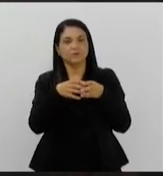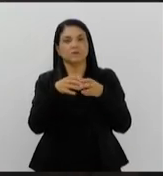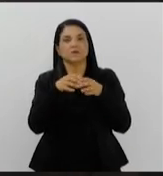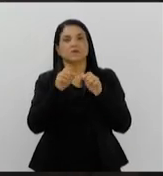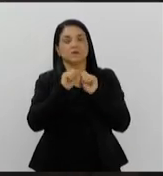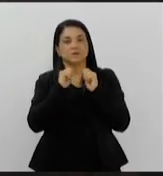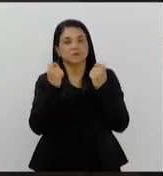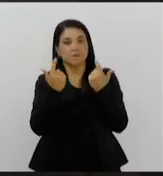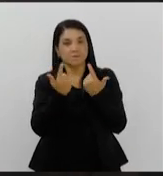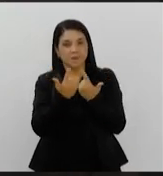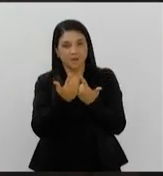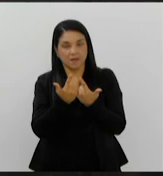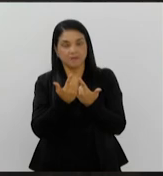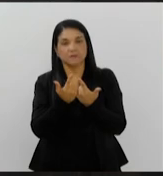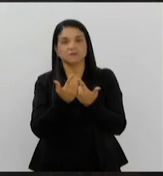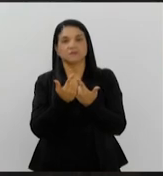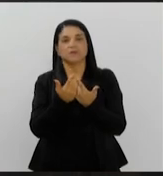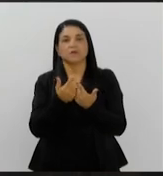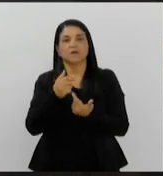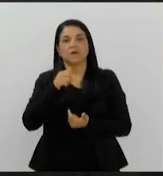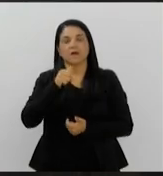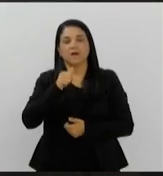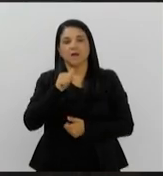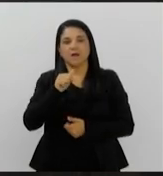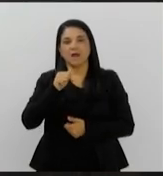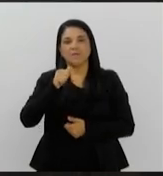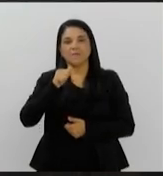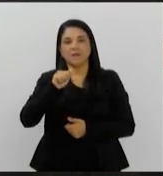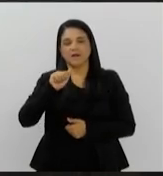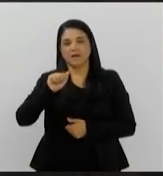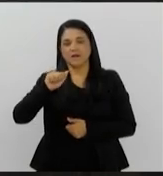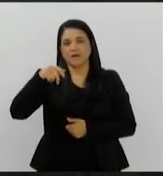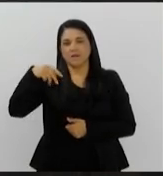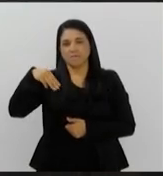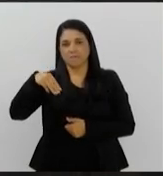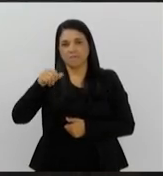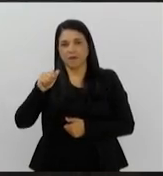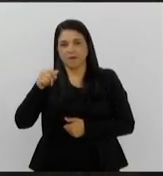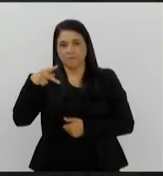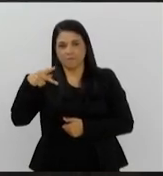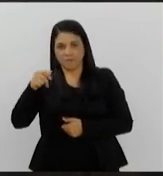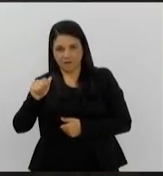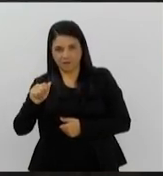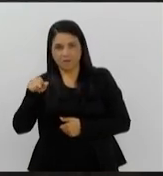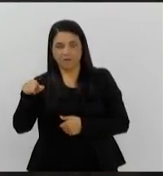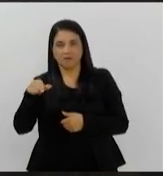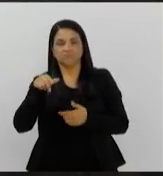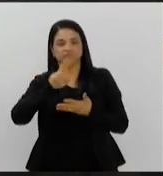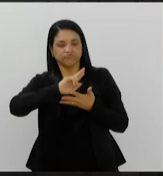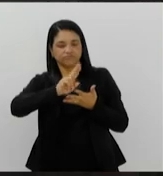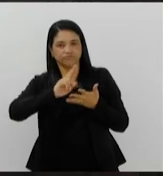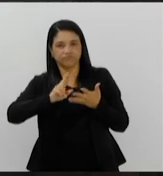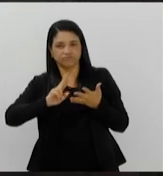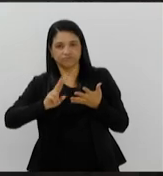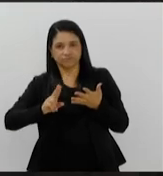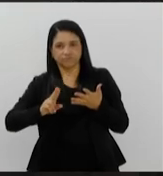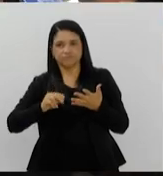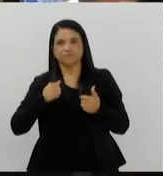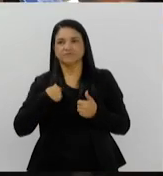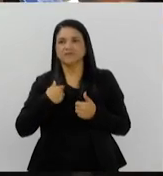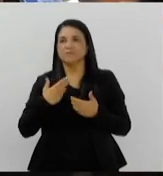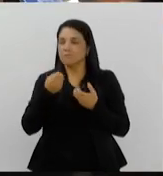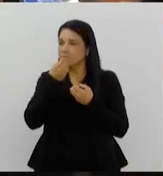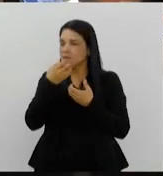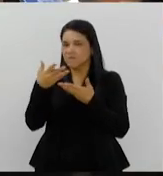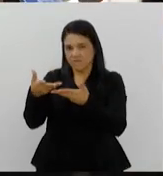Amapá, querido amigo Maicon Conrado, Antônio Aparecido da Silva e Enivaldo Barileiro.